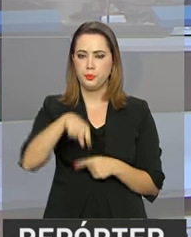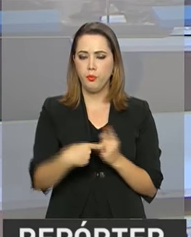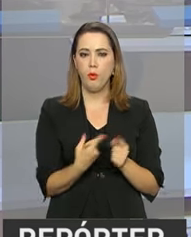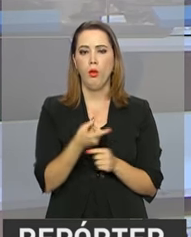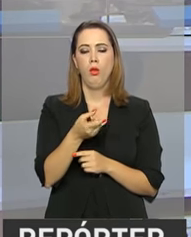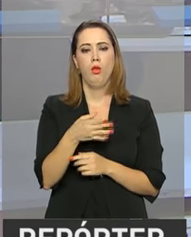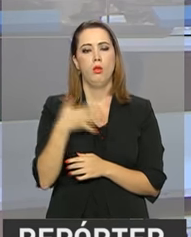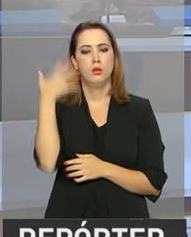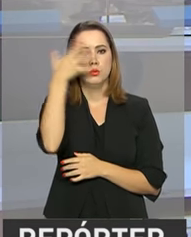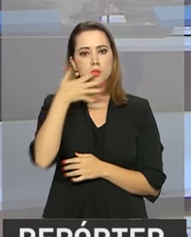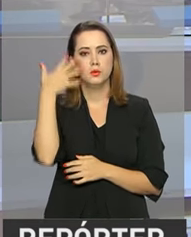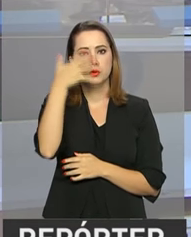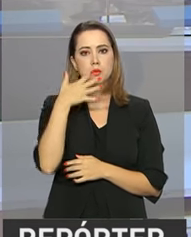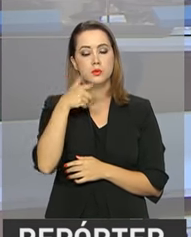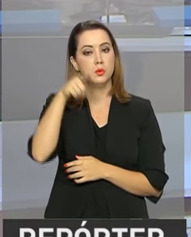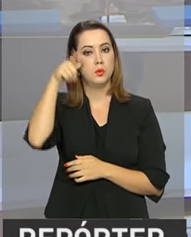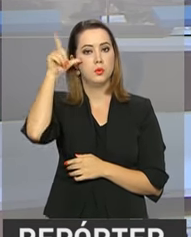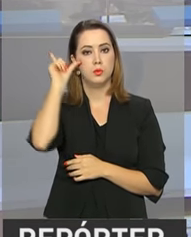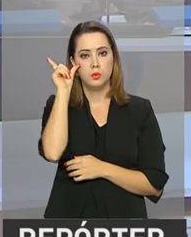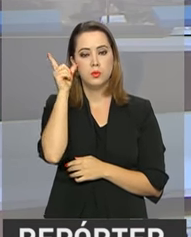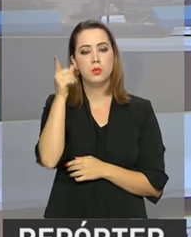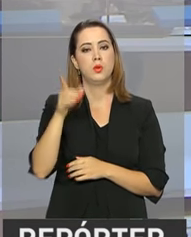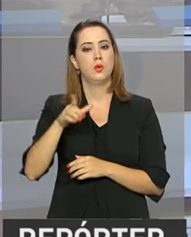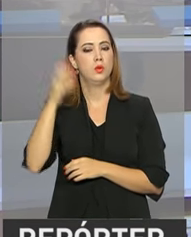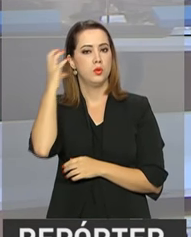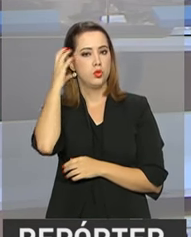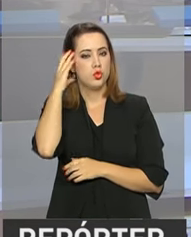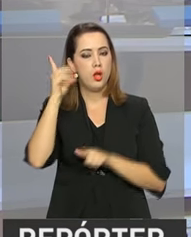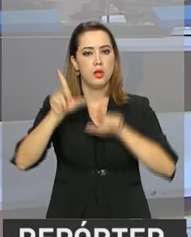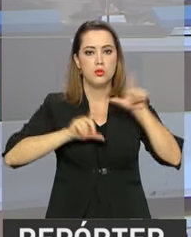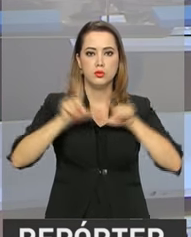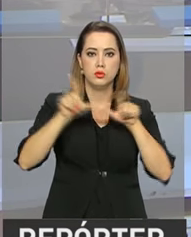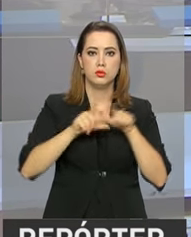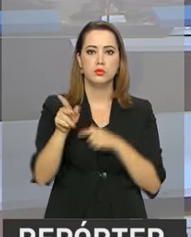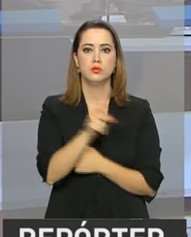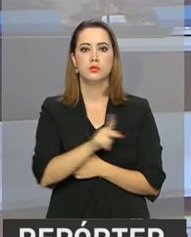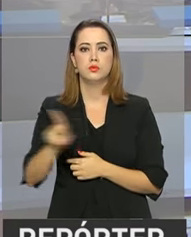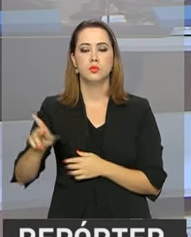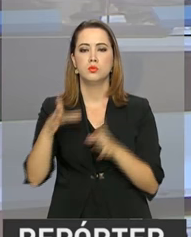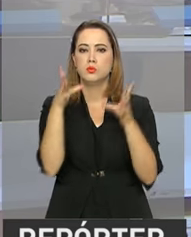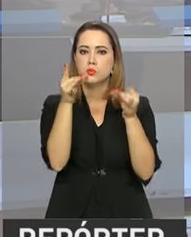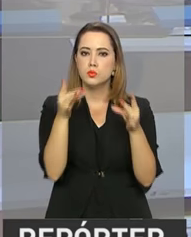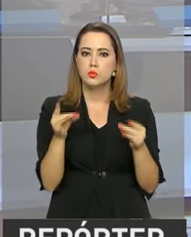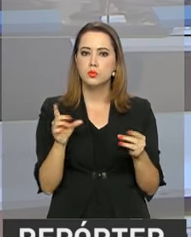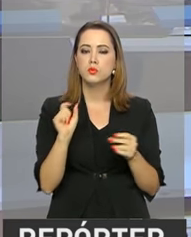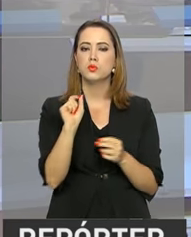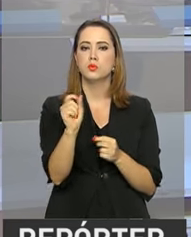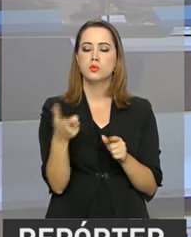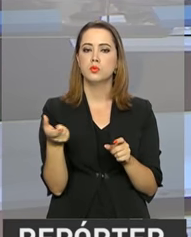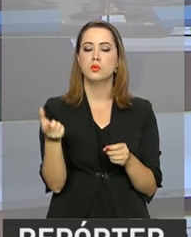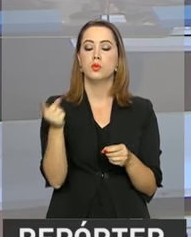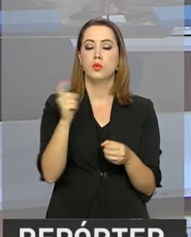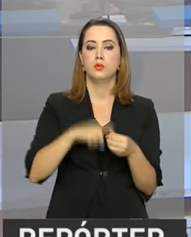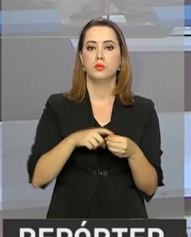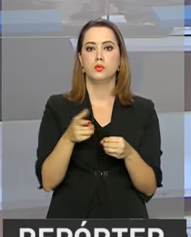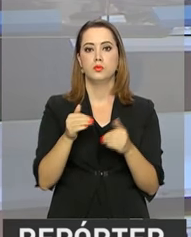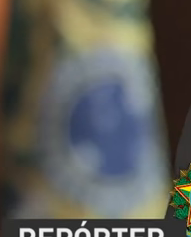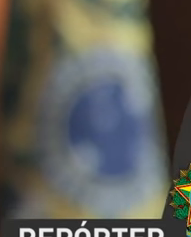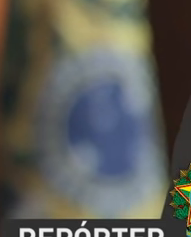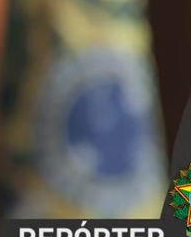pronunciamento exibido ontem em rede nacional de rádio e TV, o presidente Michel Temer destacou as medidas para a retomada do crescimento